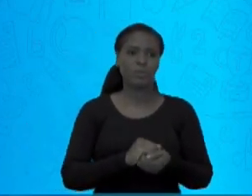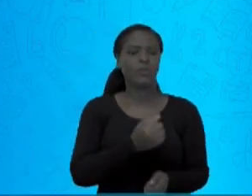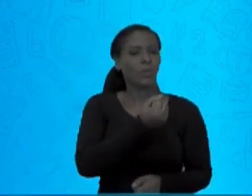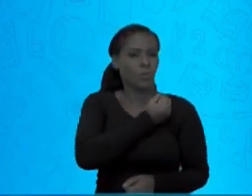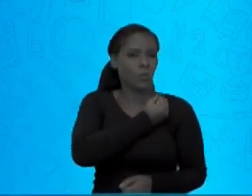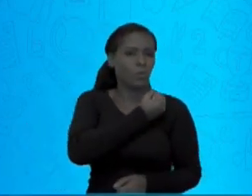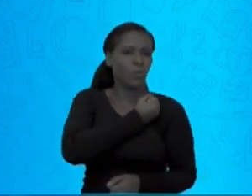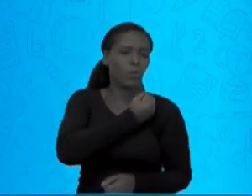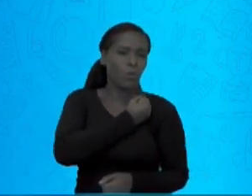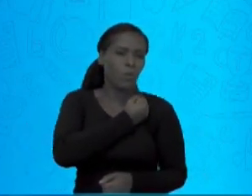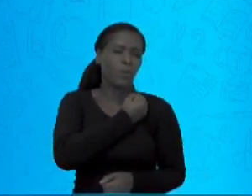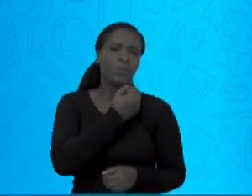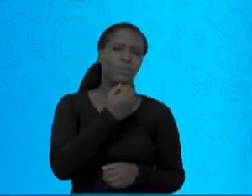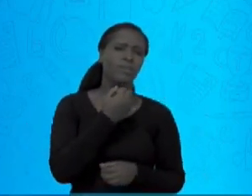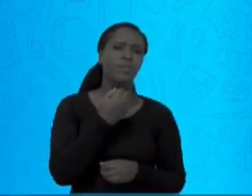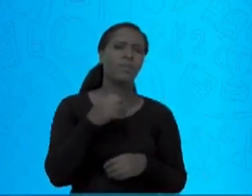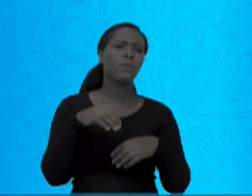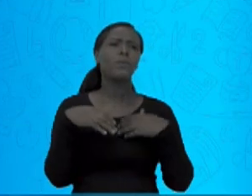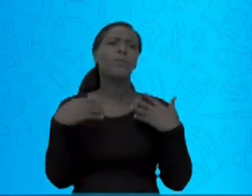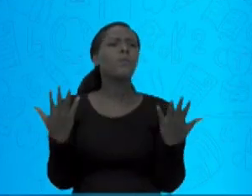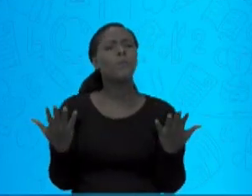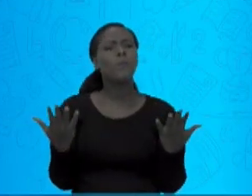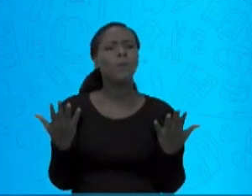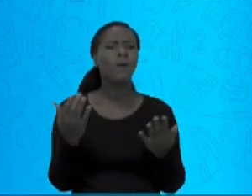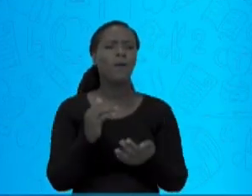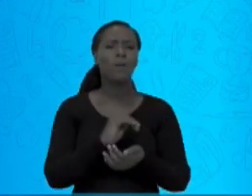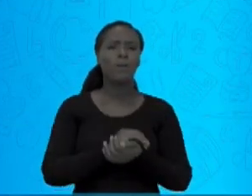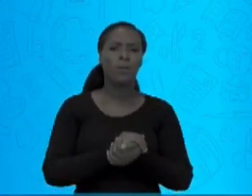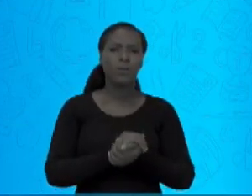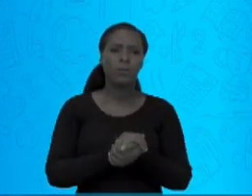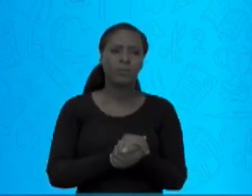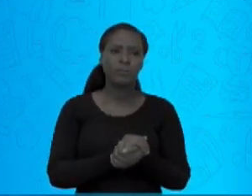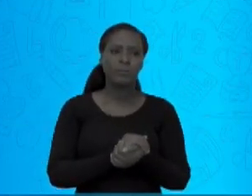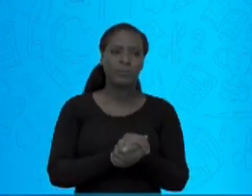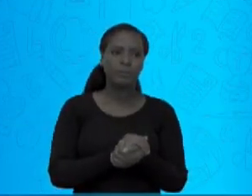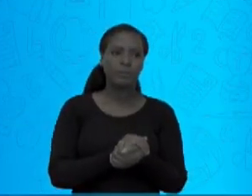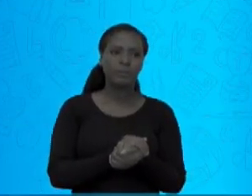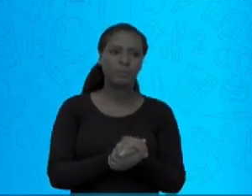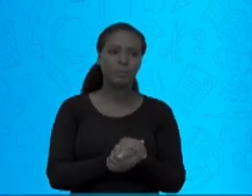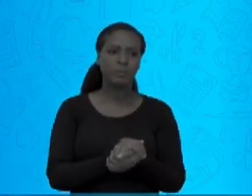definir qual seria esse número aqui, olha.